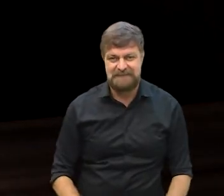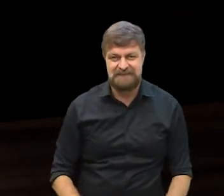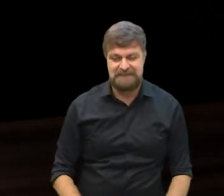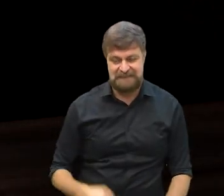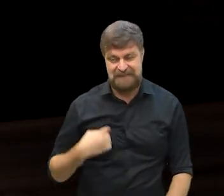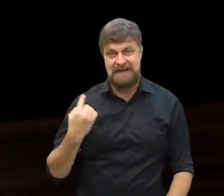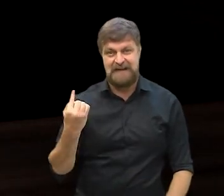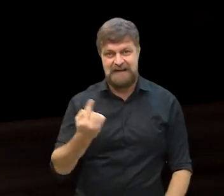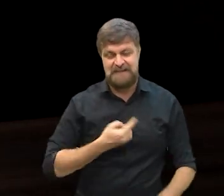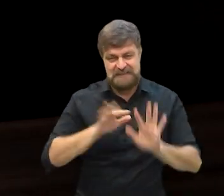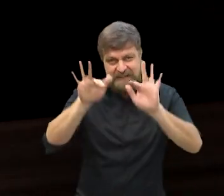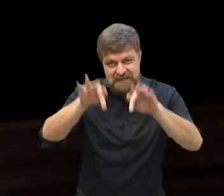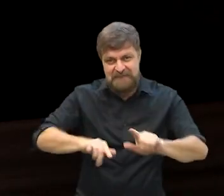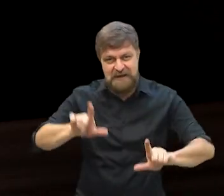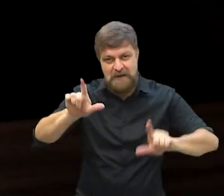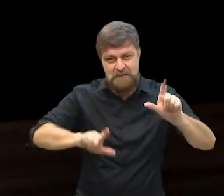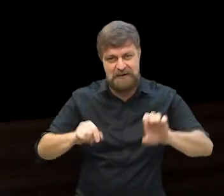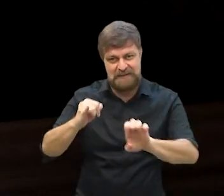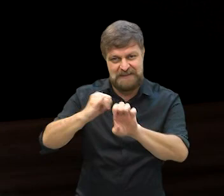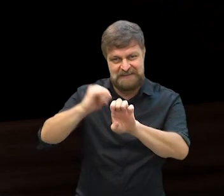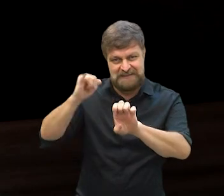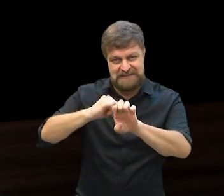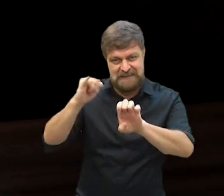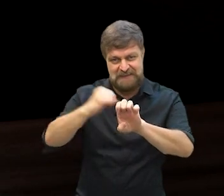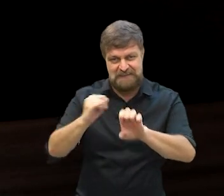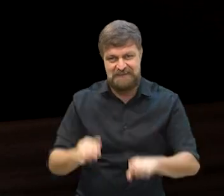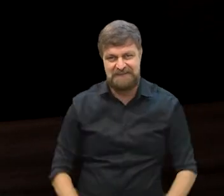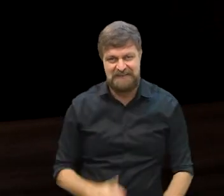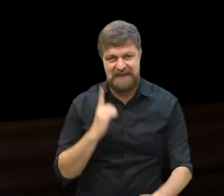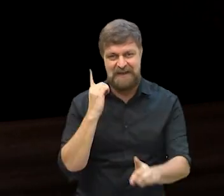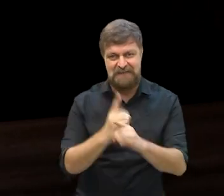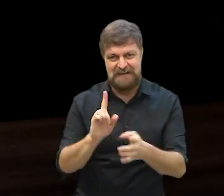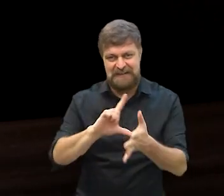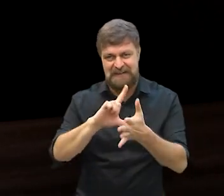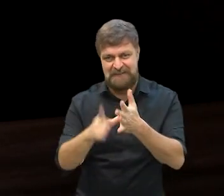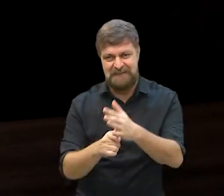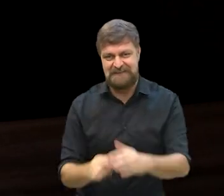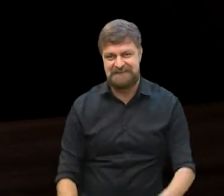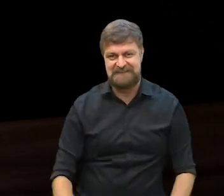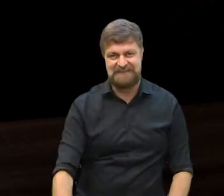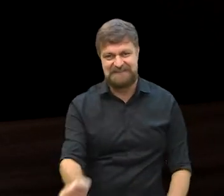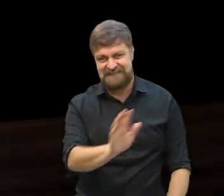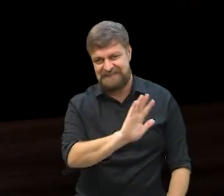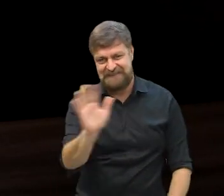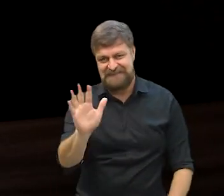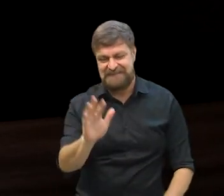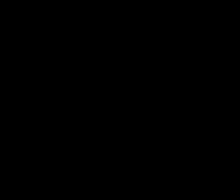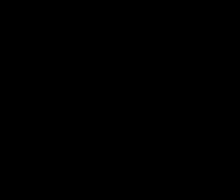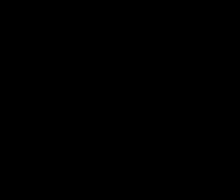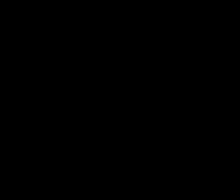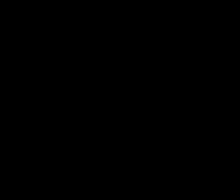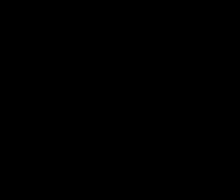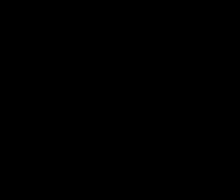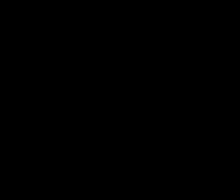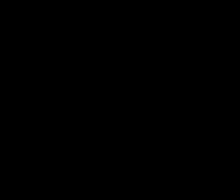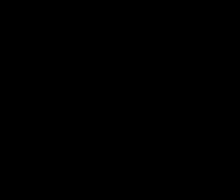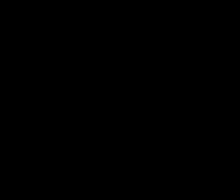e assim a gente encerra o nosso programa de hoje. Até um próximo Ser Empreendedor.